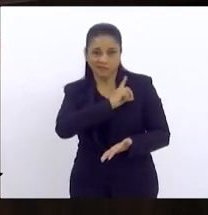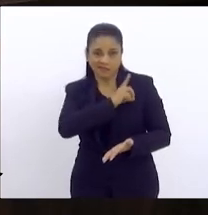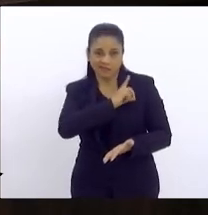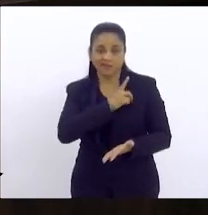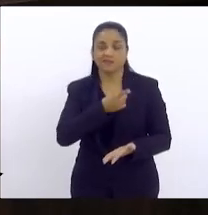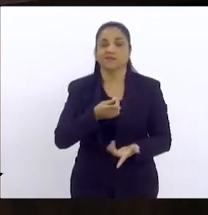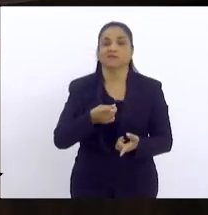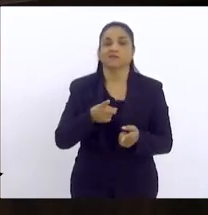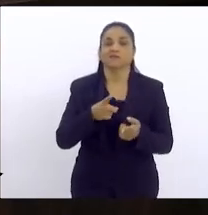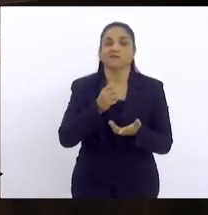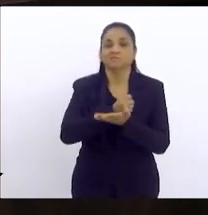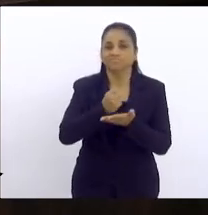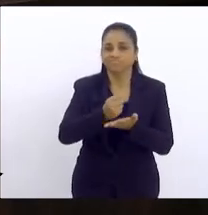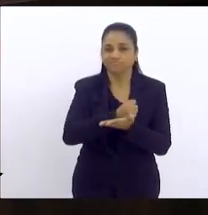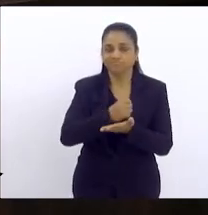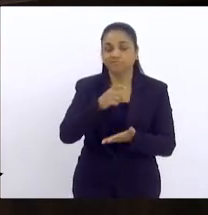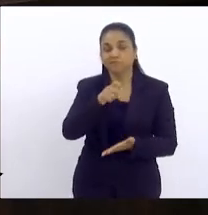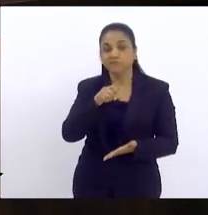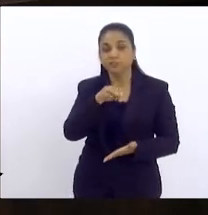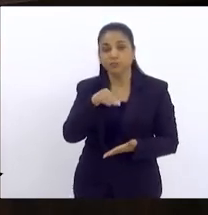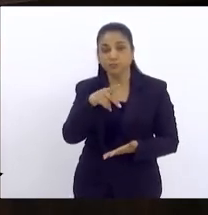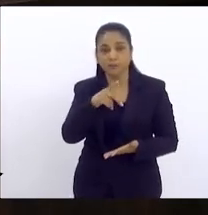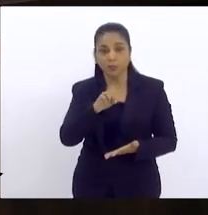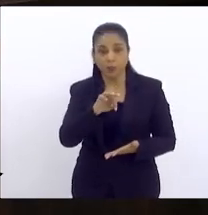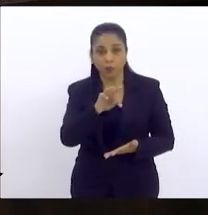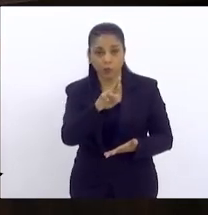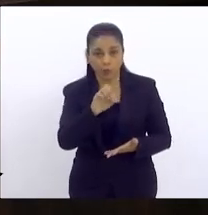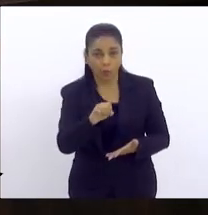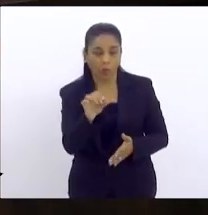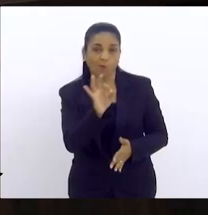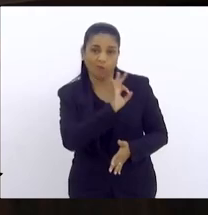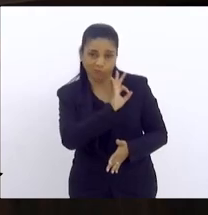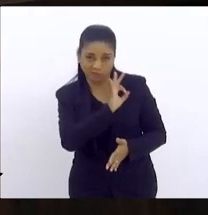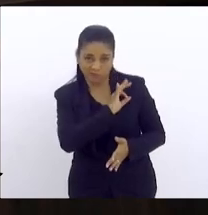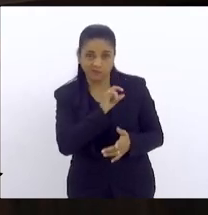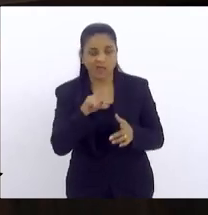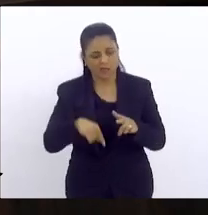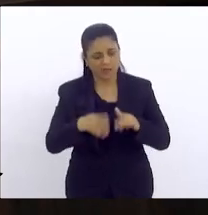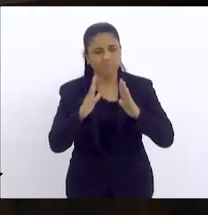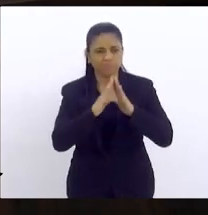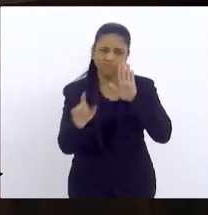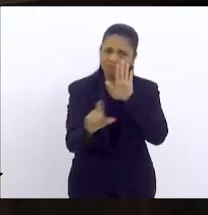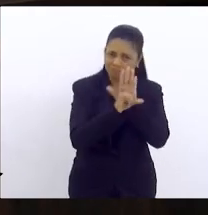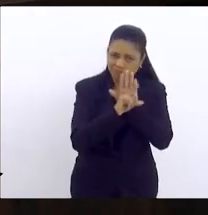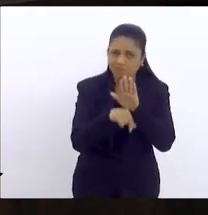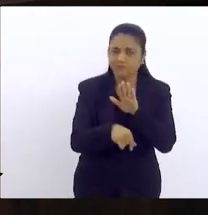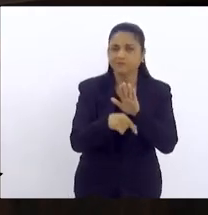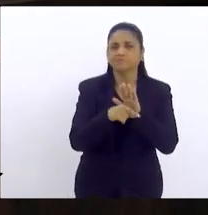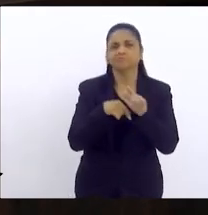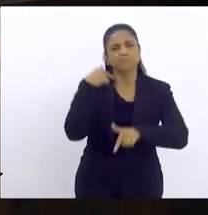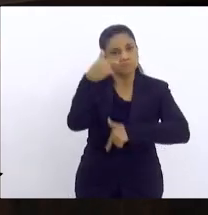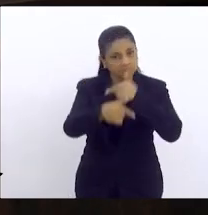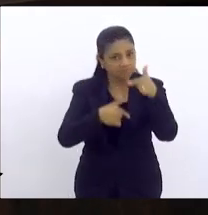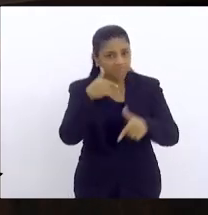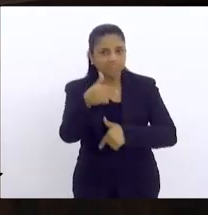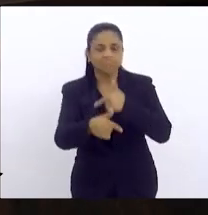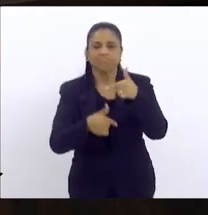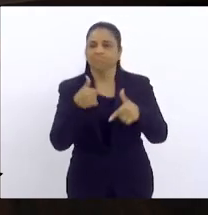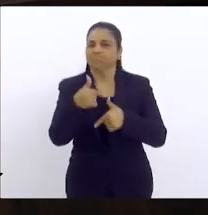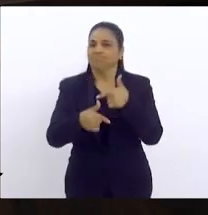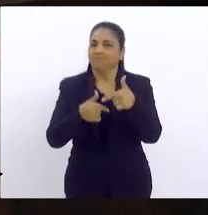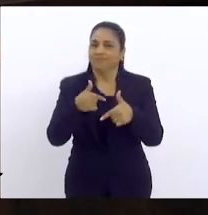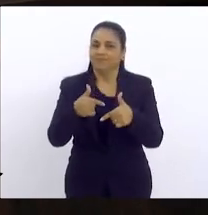de inspetores de polícia eu sei que essa casa de leis faz um trabalho muito forte